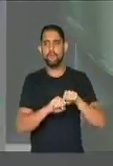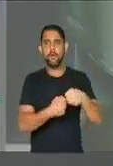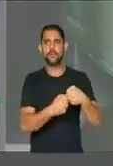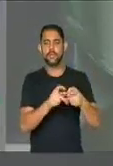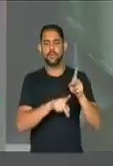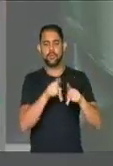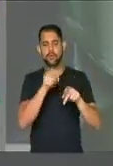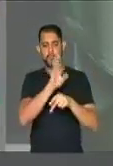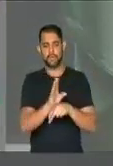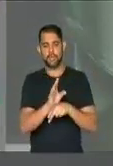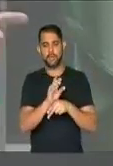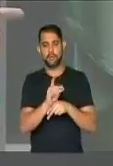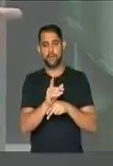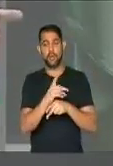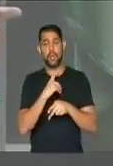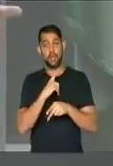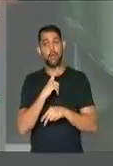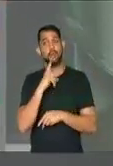brasileiros. É colocar